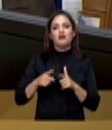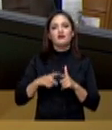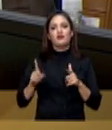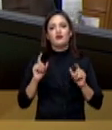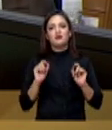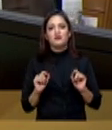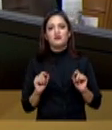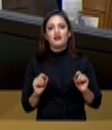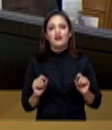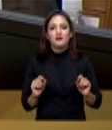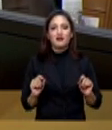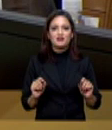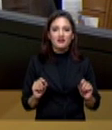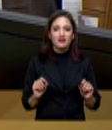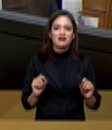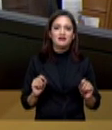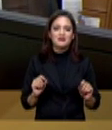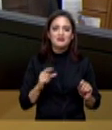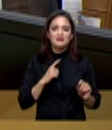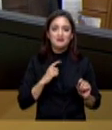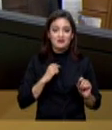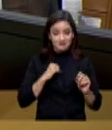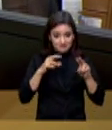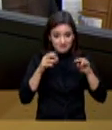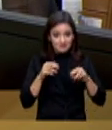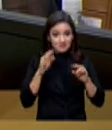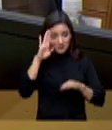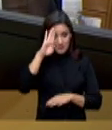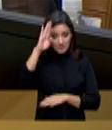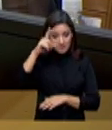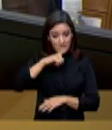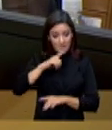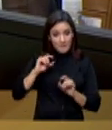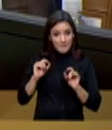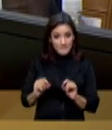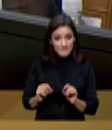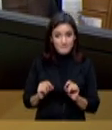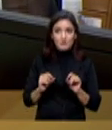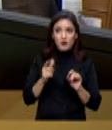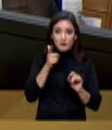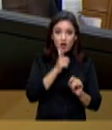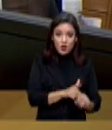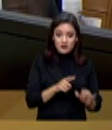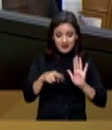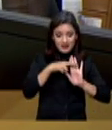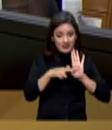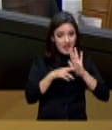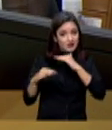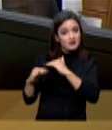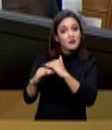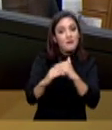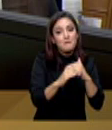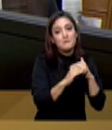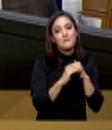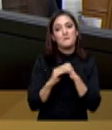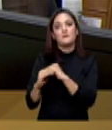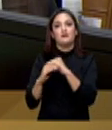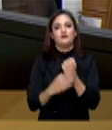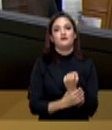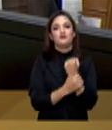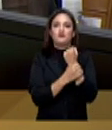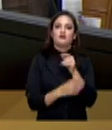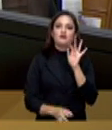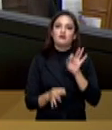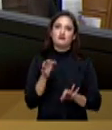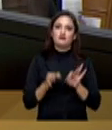controversa ainda que sob o argumento da pretensão a unificação das normas e concessão de segurança